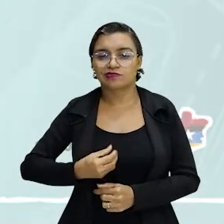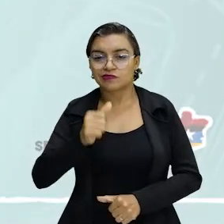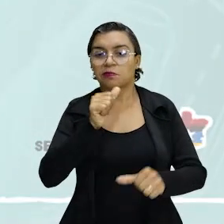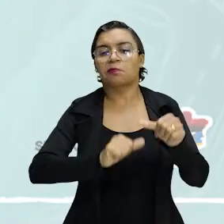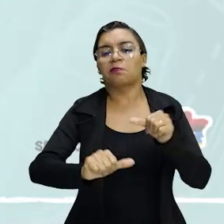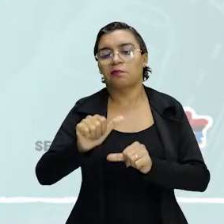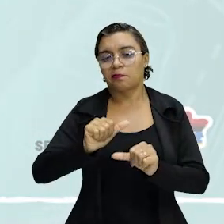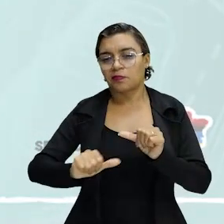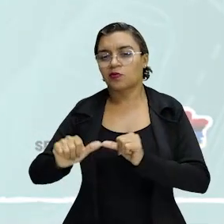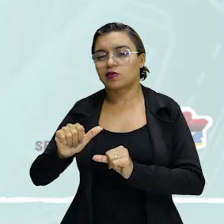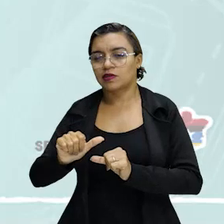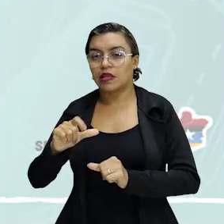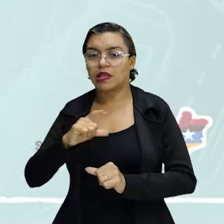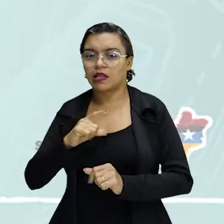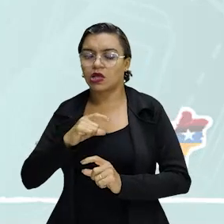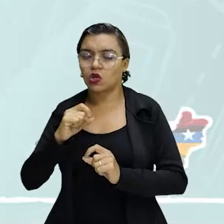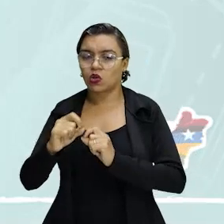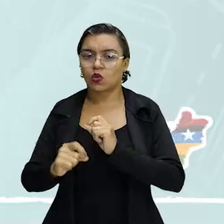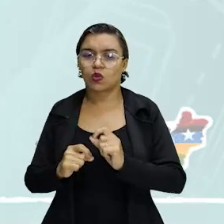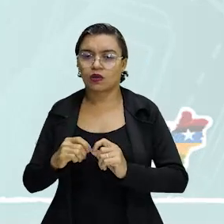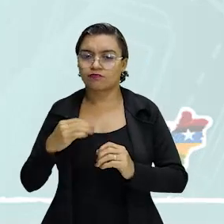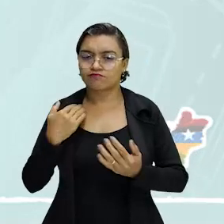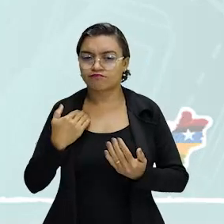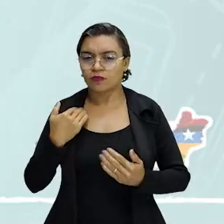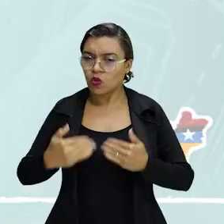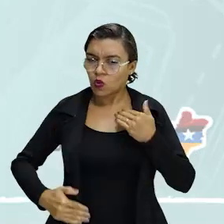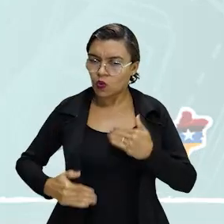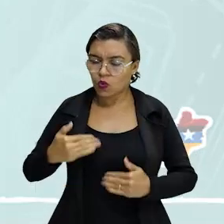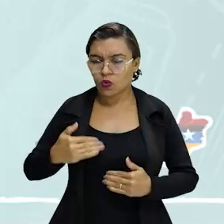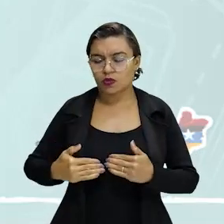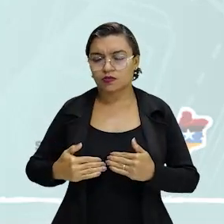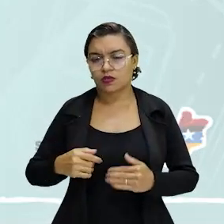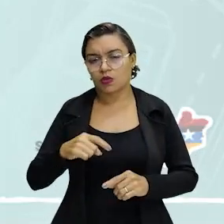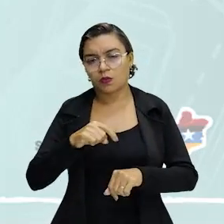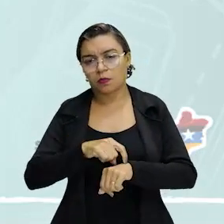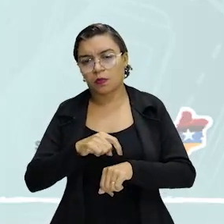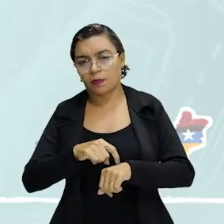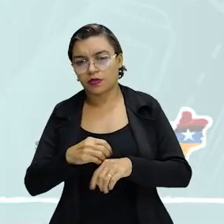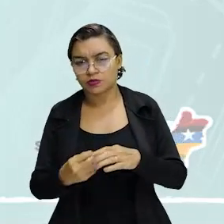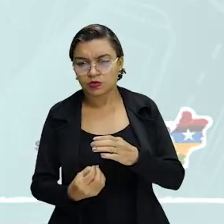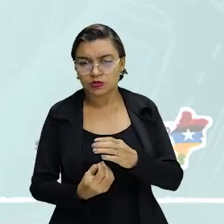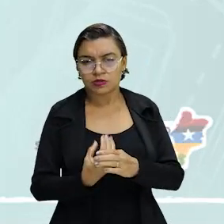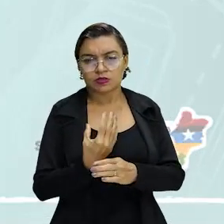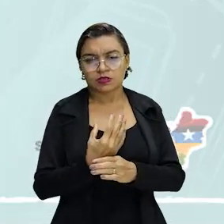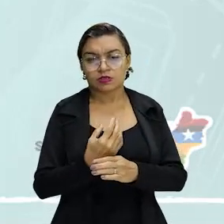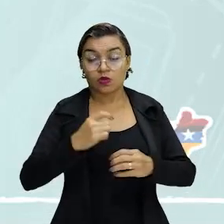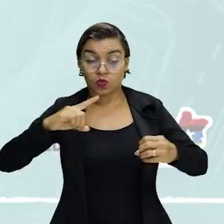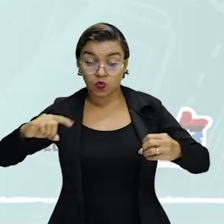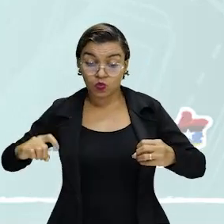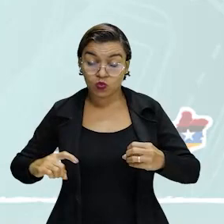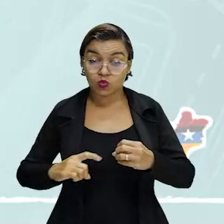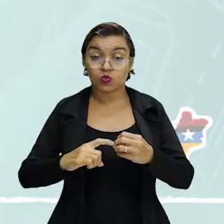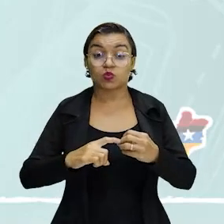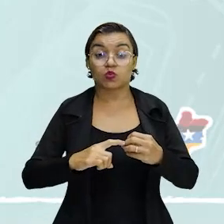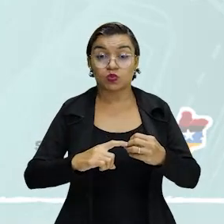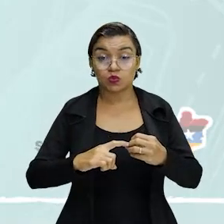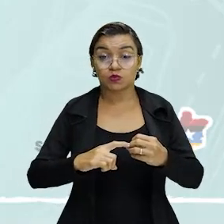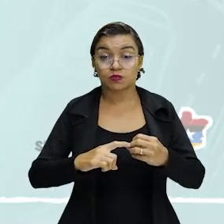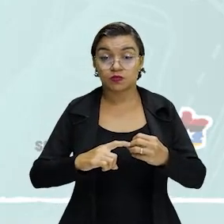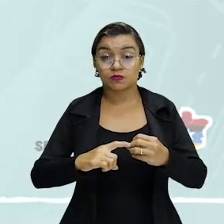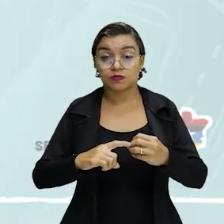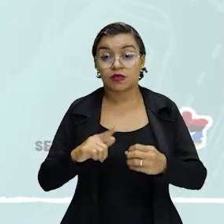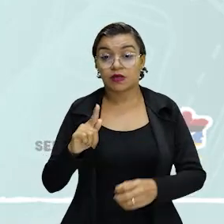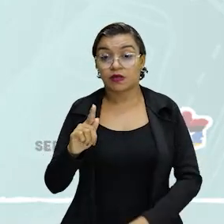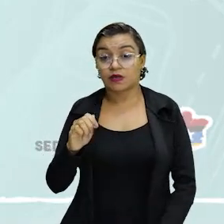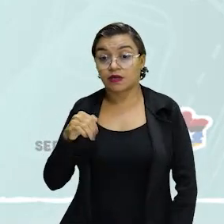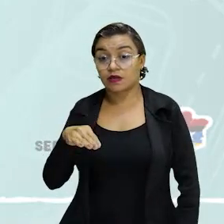alterações que passam o organismo desde a sua origem pela união de dois gametas, do grego gamos,